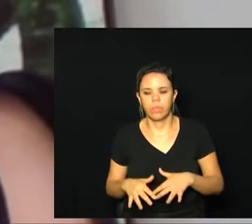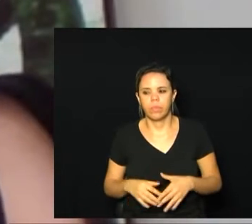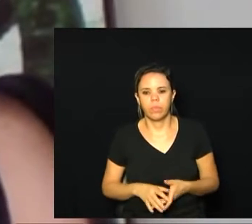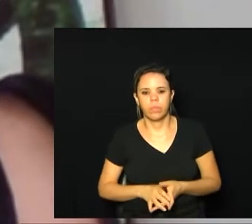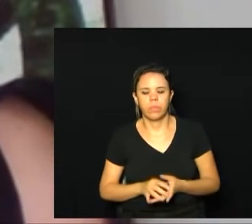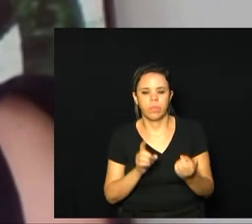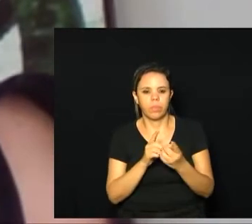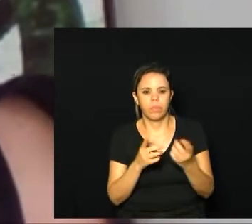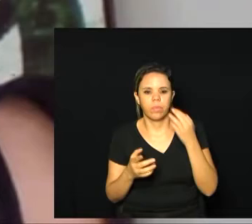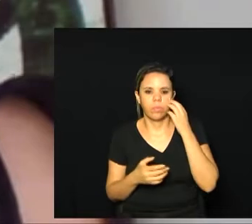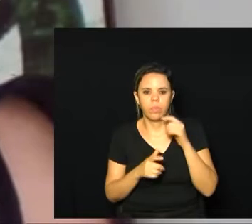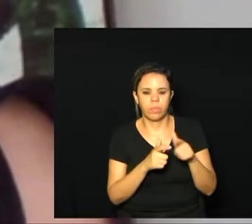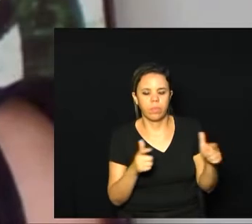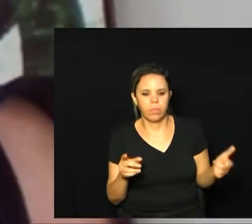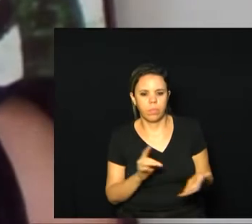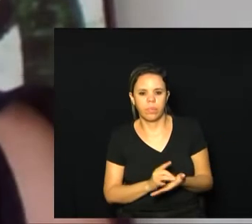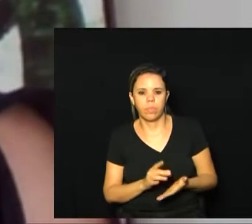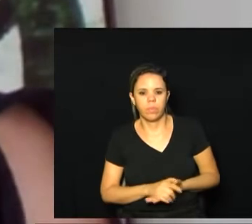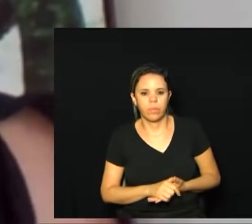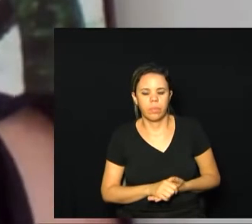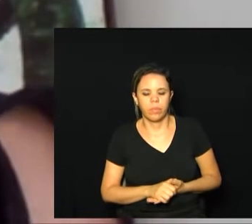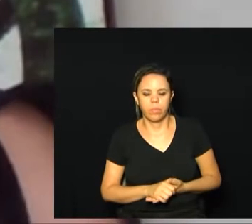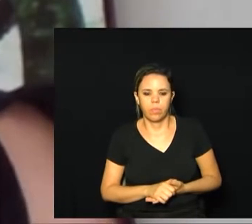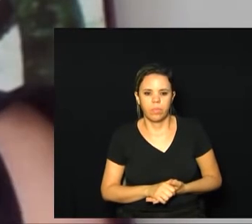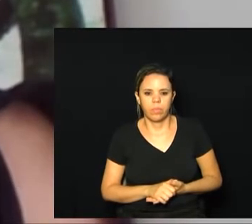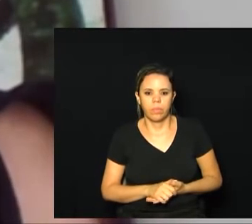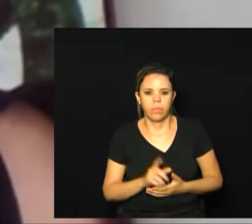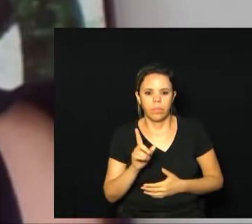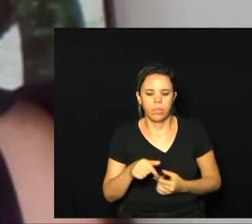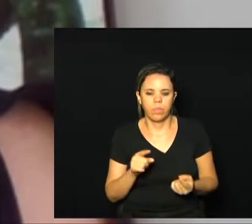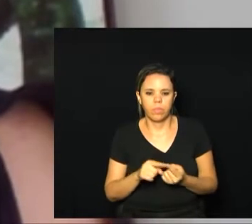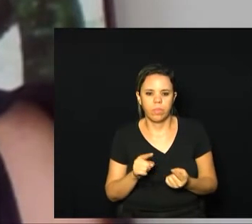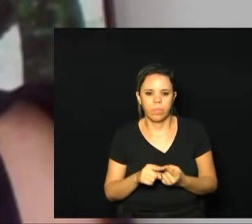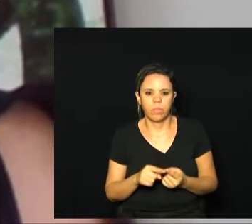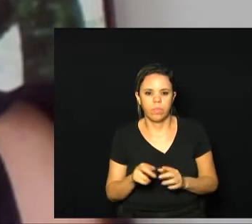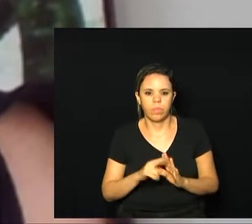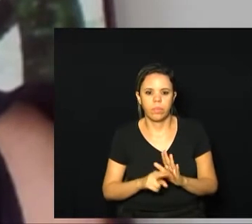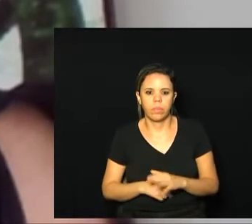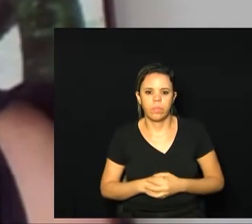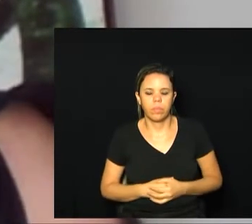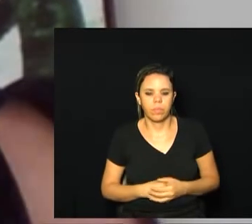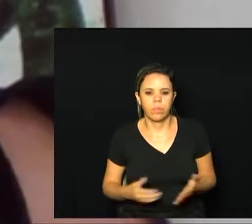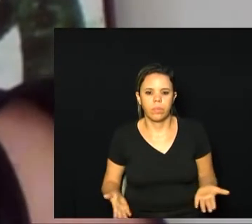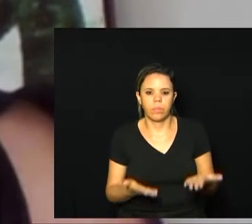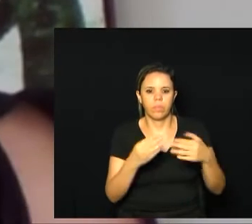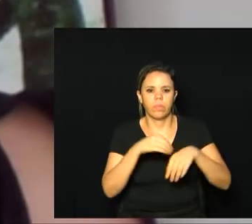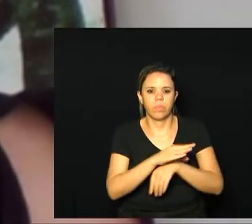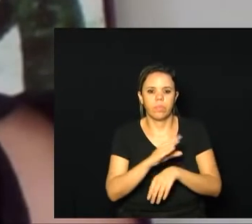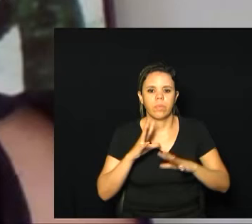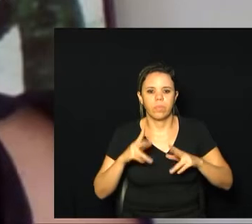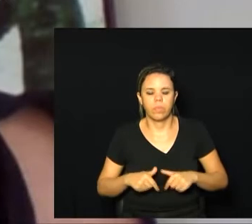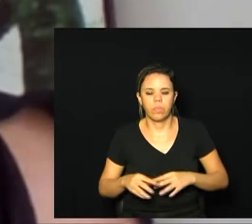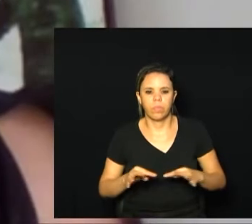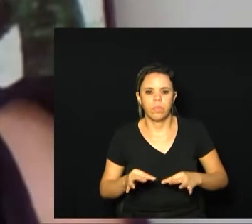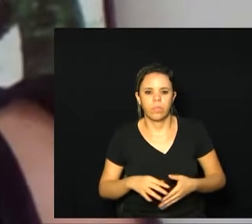prestado, né, com uma maior eficiência, numa maior amplitude. E esse é o objetivo da norma. É levar o